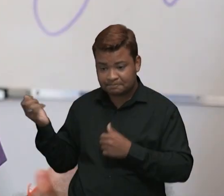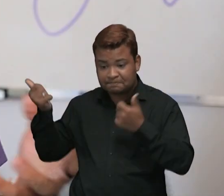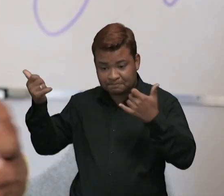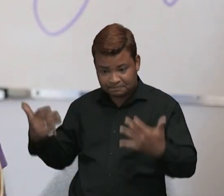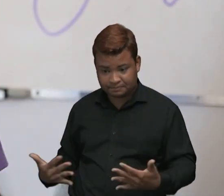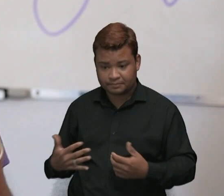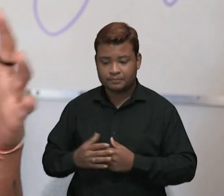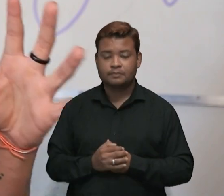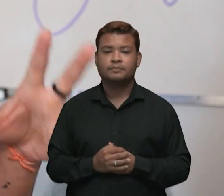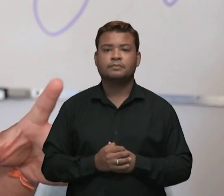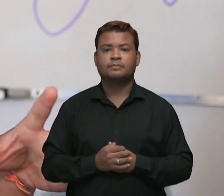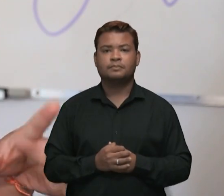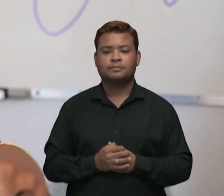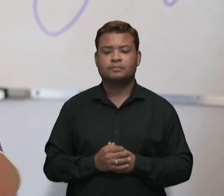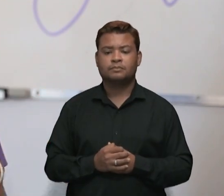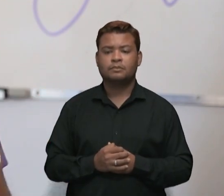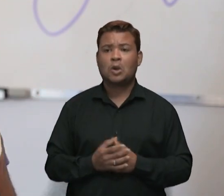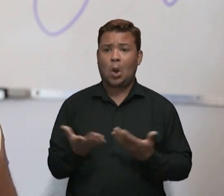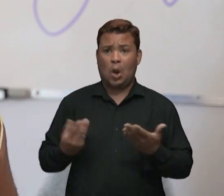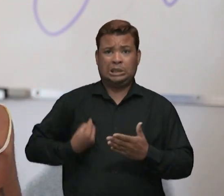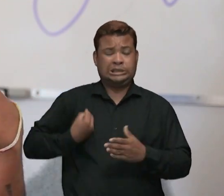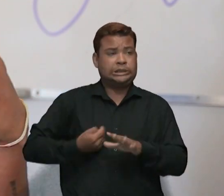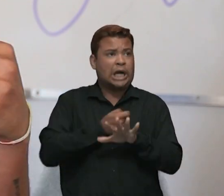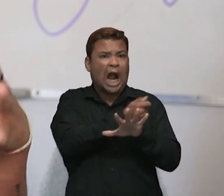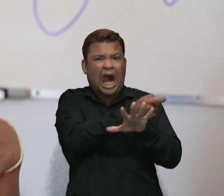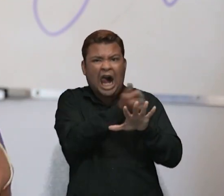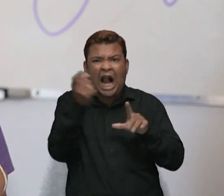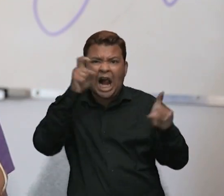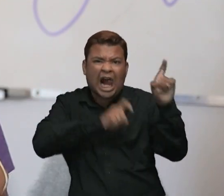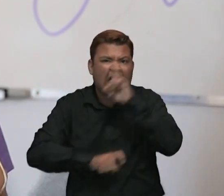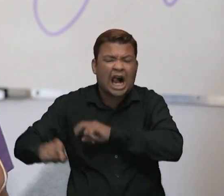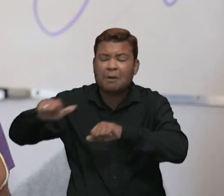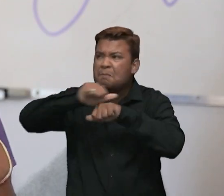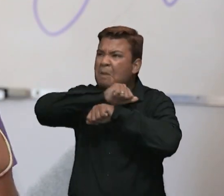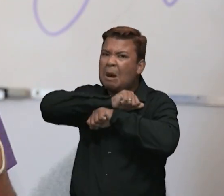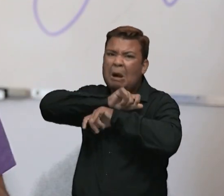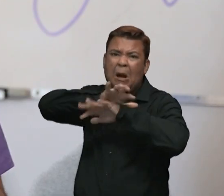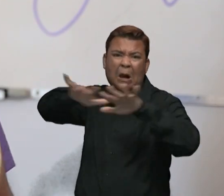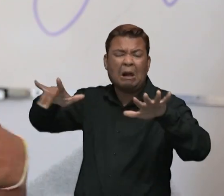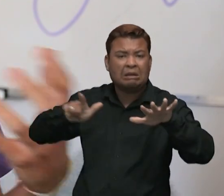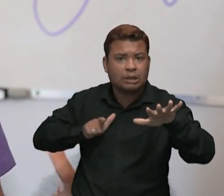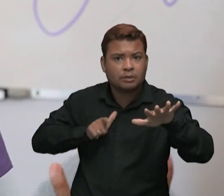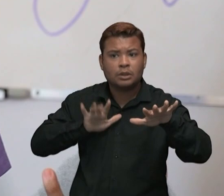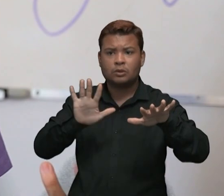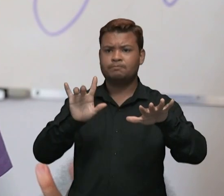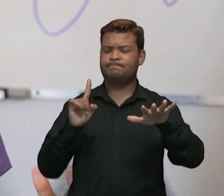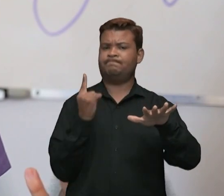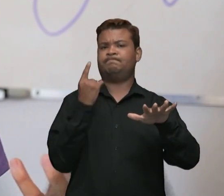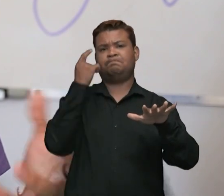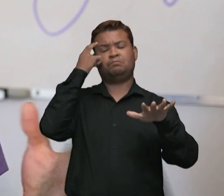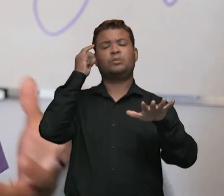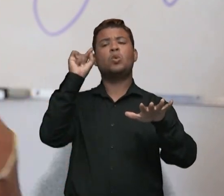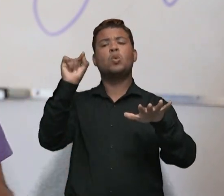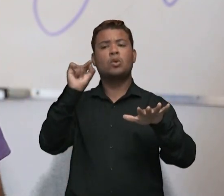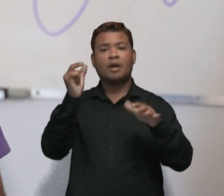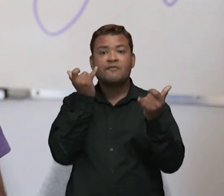Porto. No meio de tanta fake news, no meio de tanta desinformação, a ideia é trazer informação, de uma forma que todo mundo tem